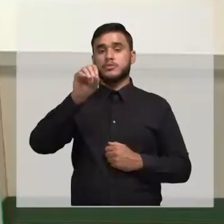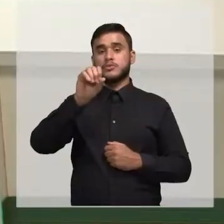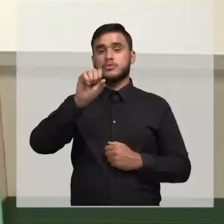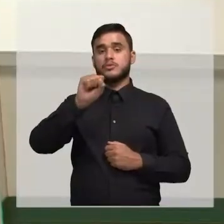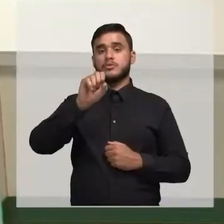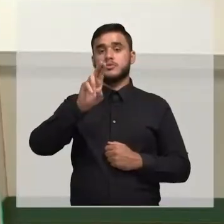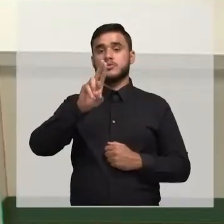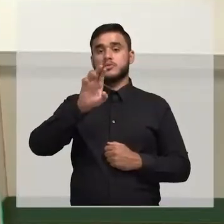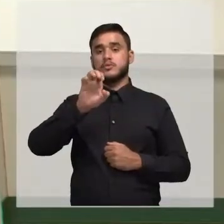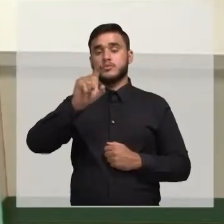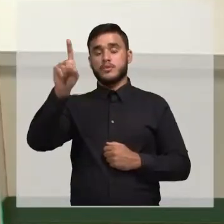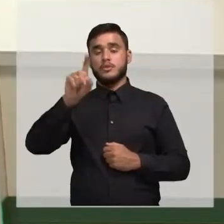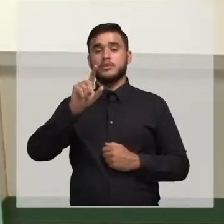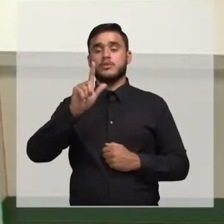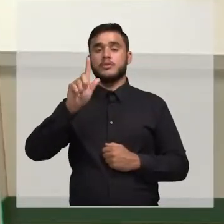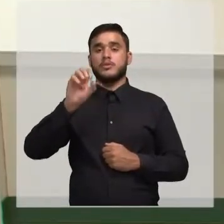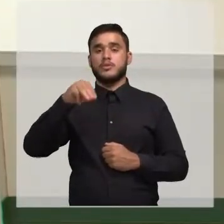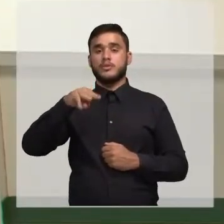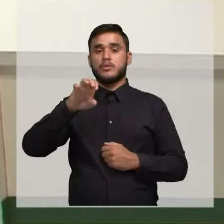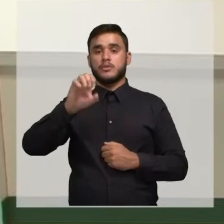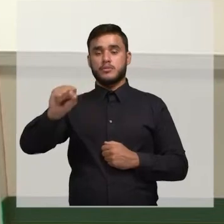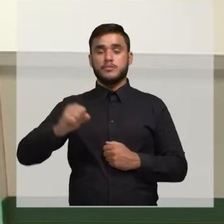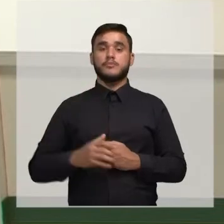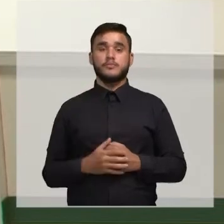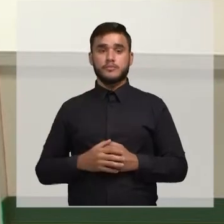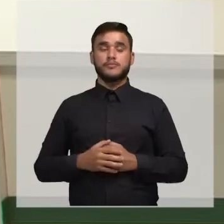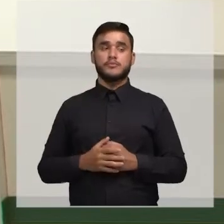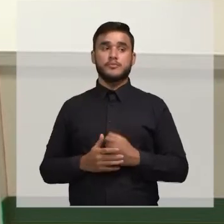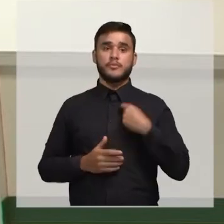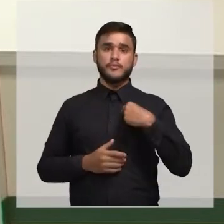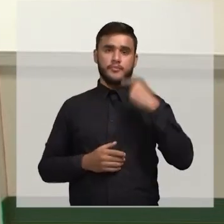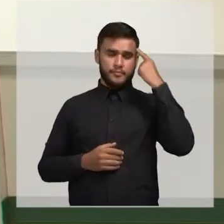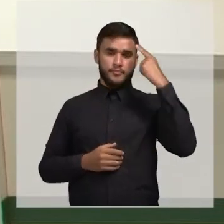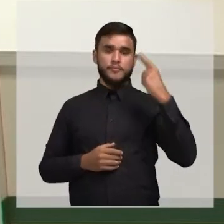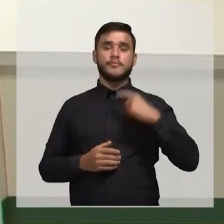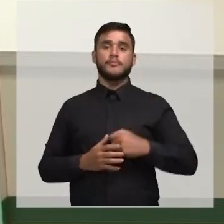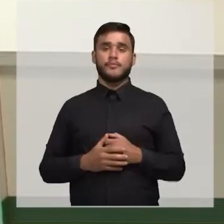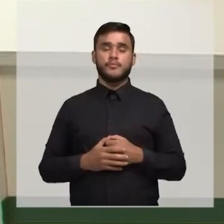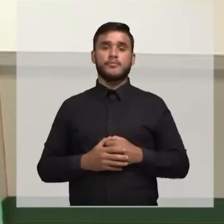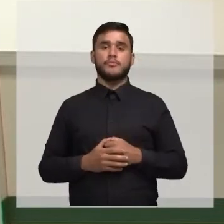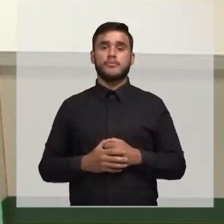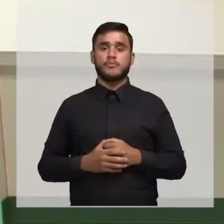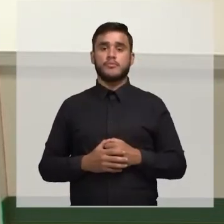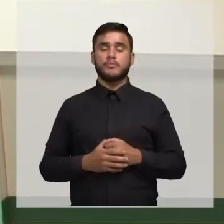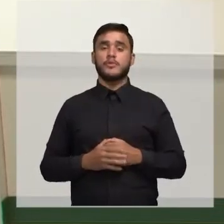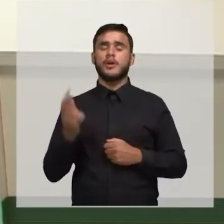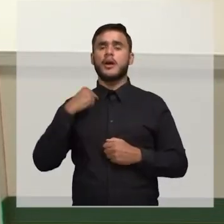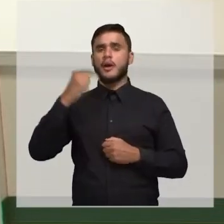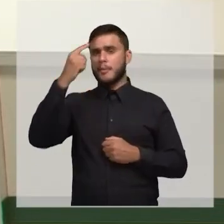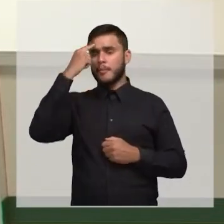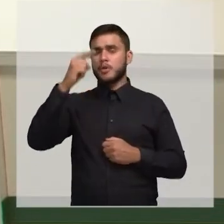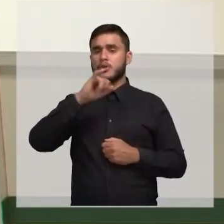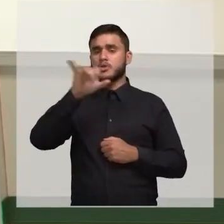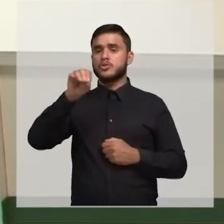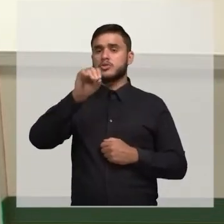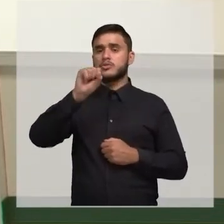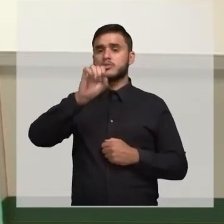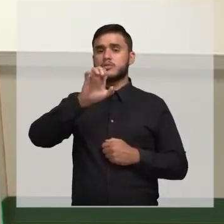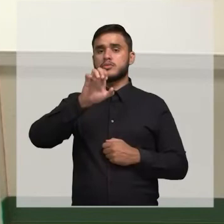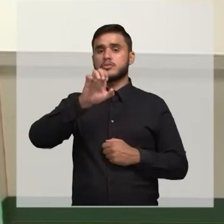Gomes. José de Gomes. Vai ter que mudar o nome dele, né? Porque vai ficar 2 Gomes, vão pensar que são parentes sem ser. O Josué Gomes é filho